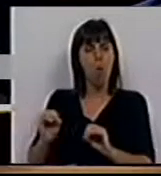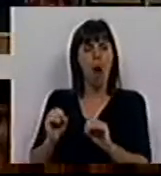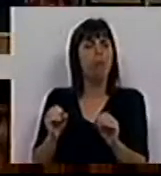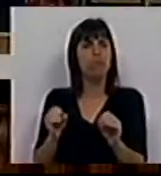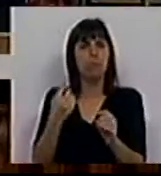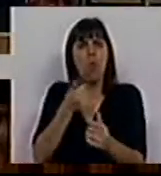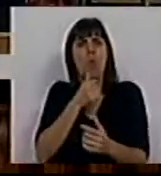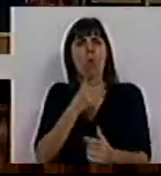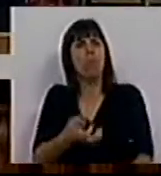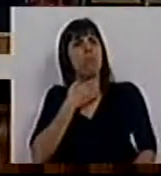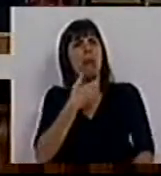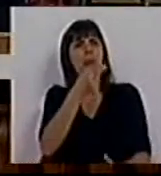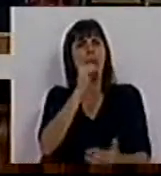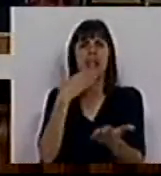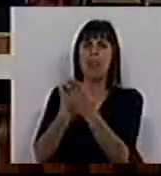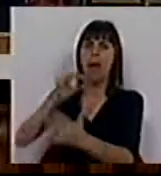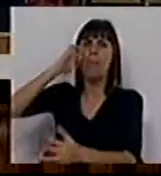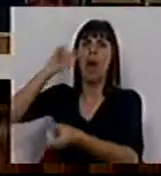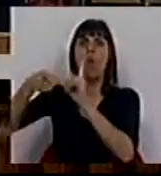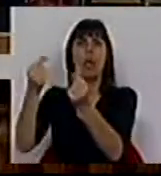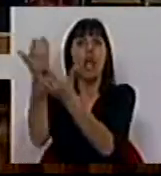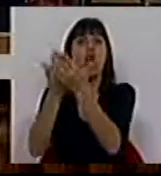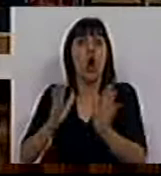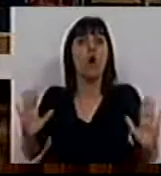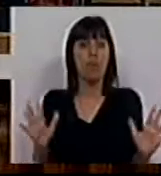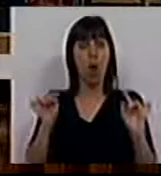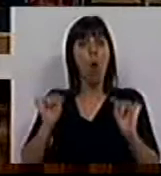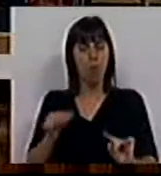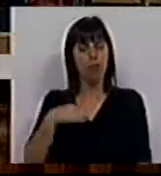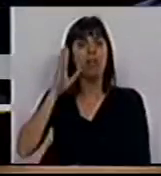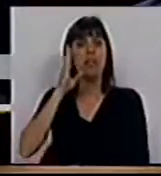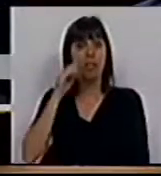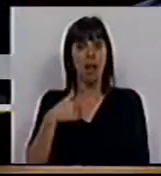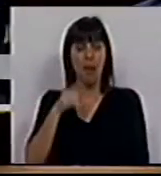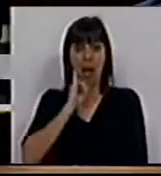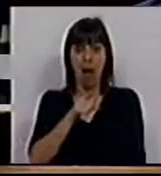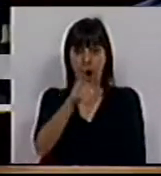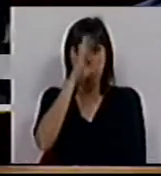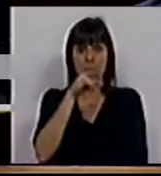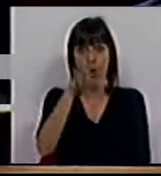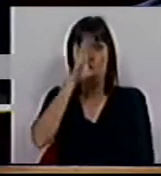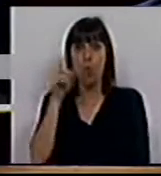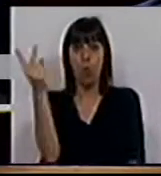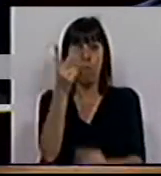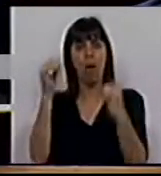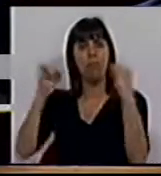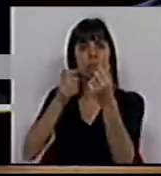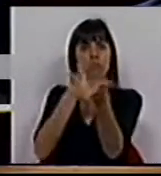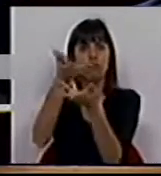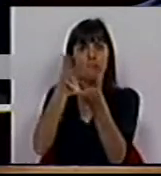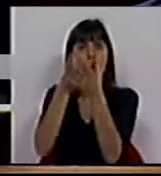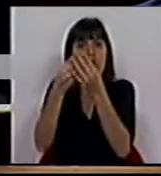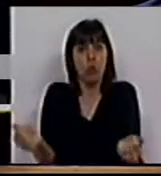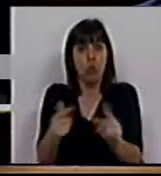não via como é que a falência do BES poderia afetar a economia. Hoje sabemos que foi a Ministra e o Governo que negociaram